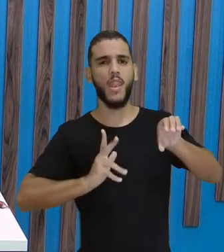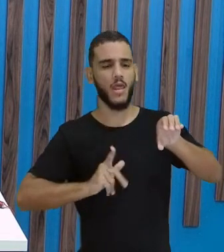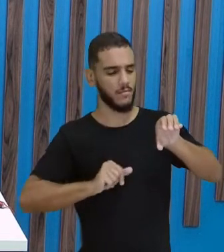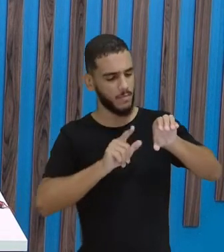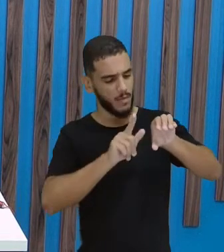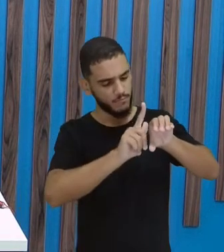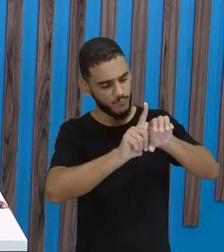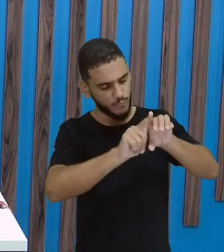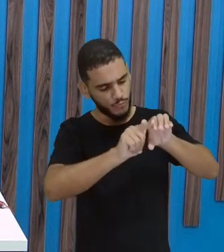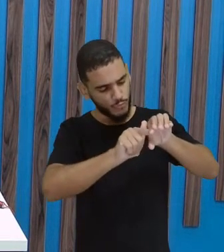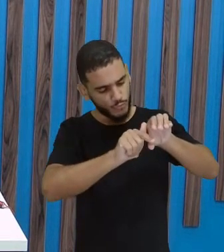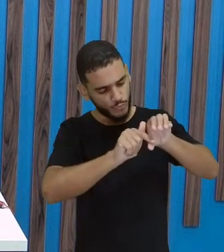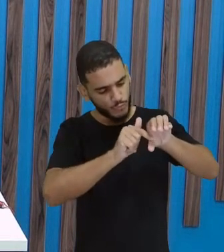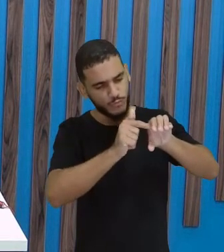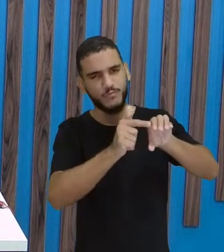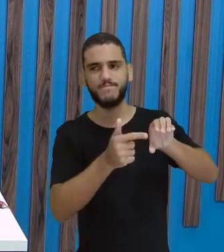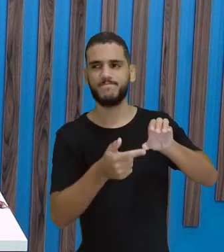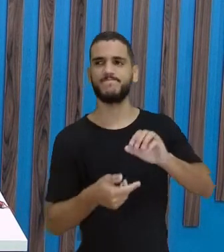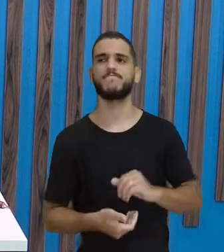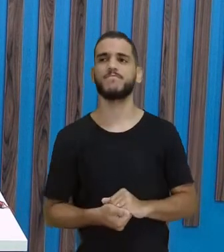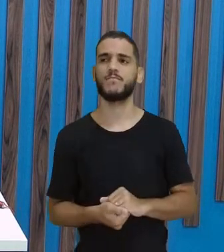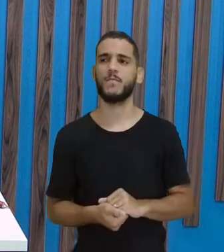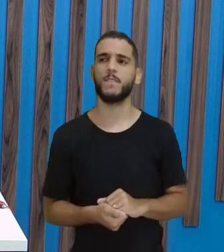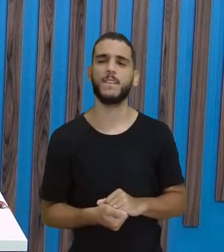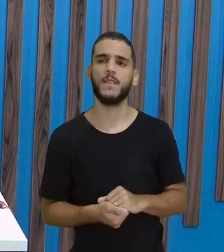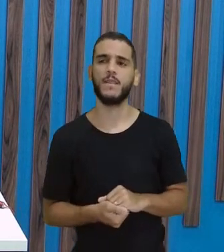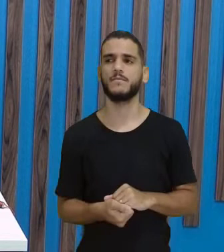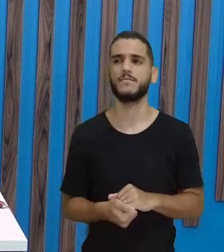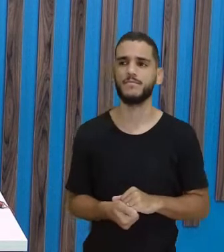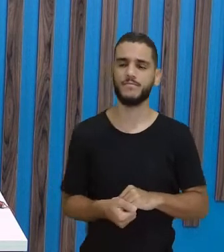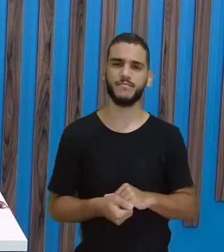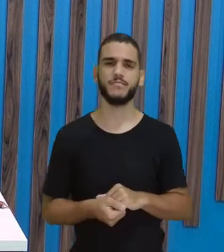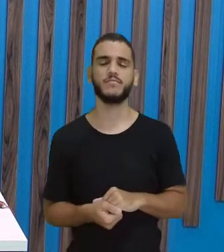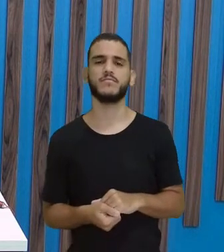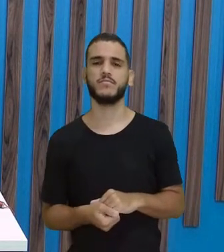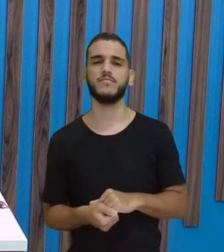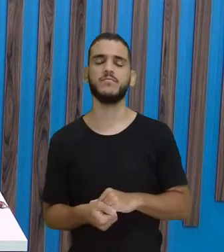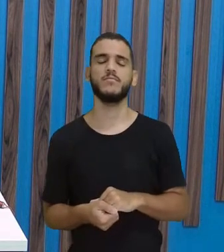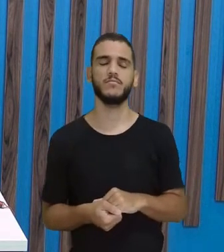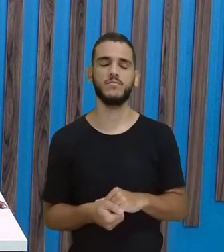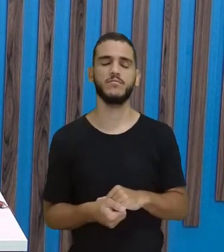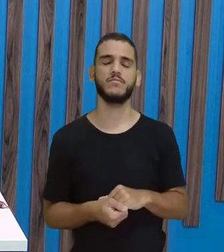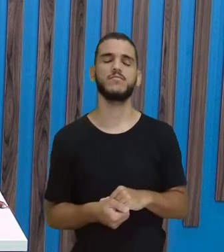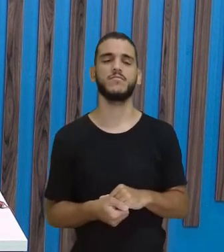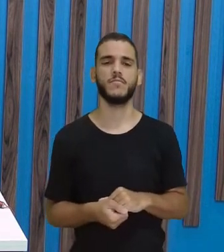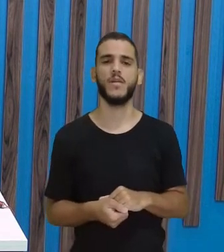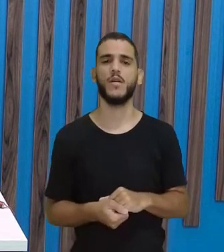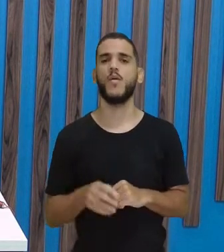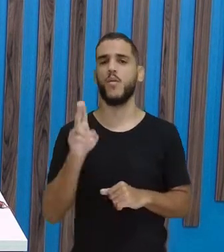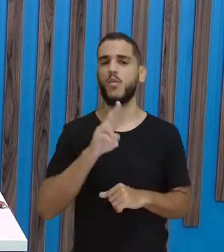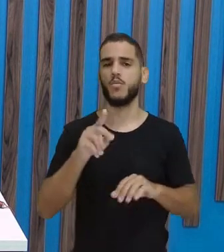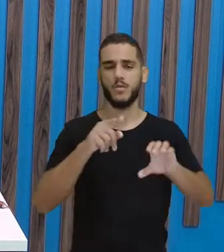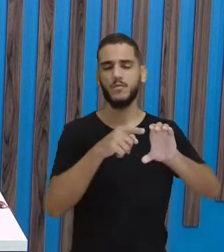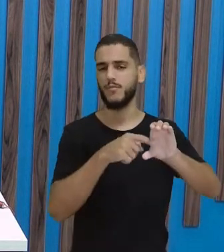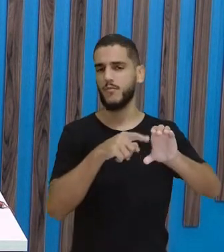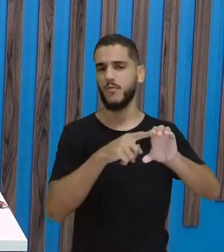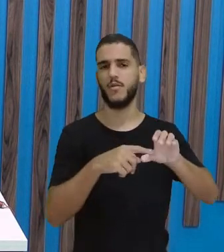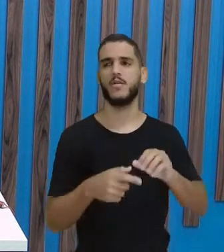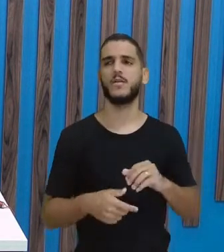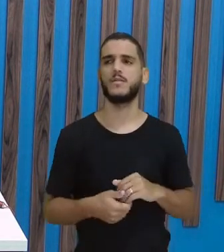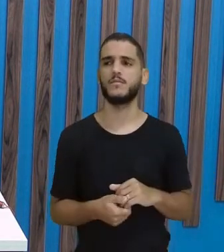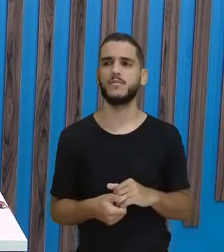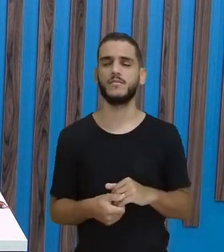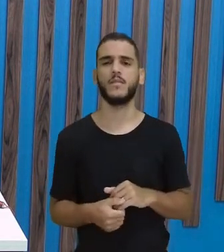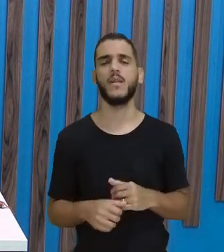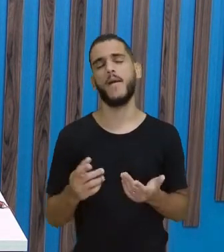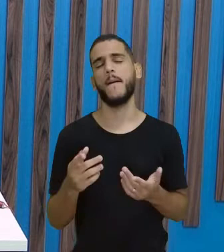ó, passando do limite da orelha, aí você pega o cotonete por fora, só por fora. Ou então não quer usar o cotonete, pega